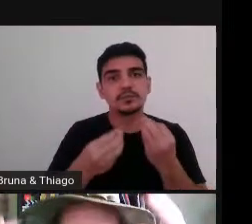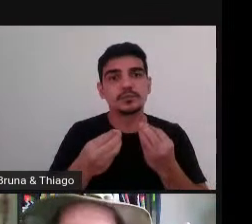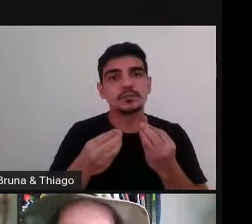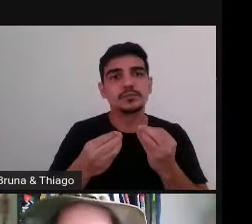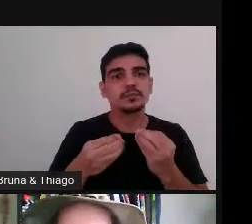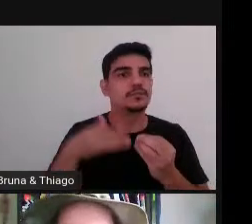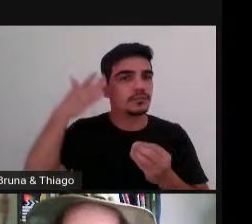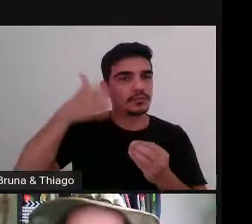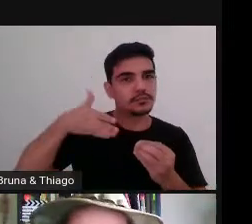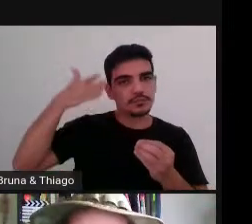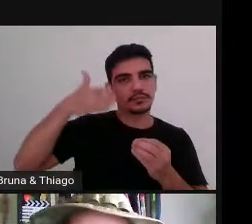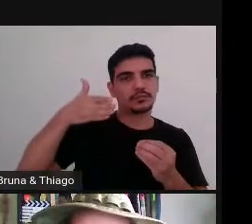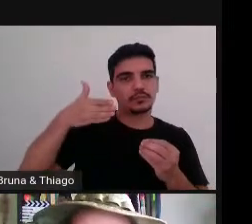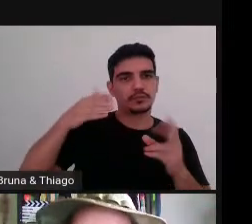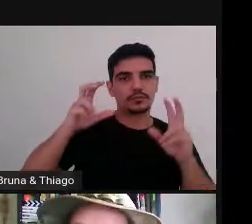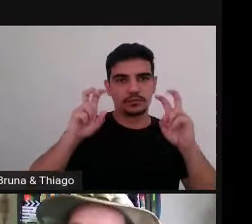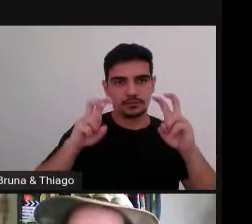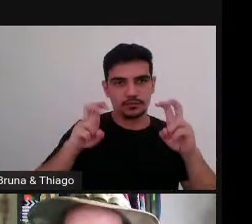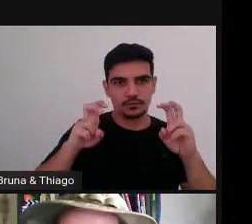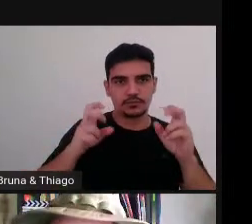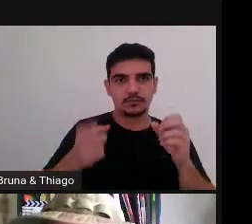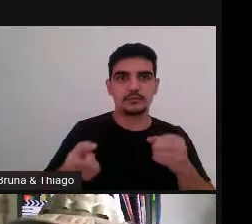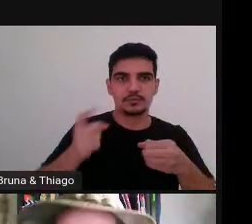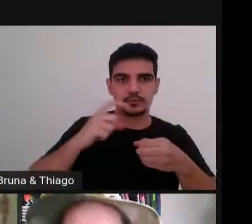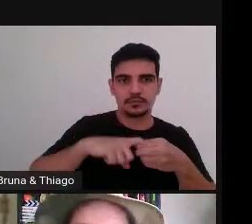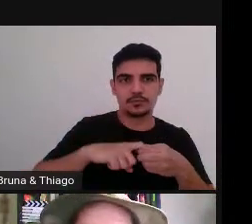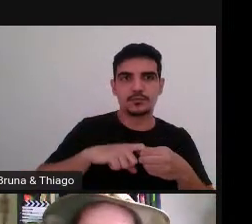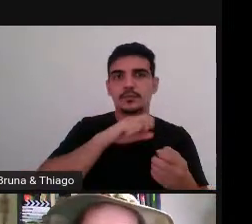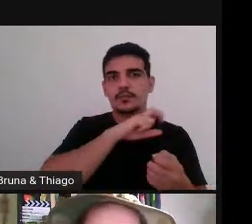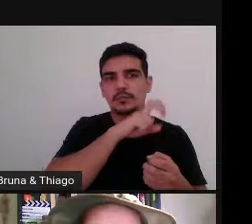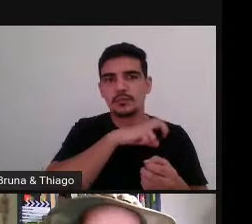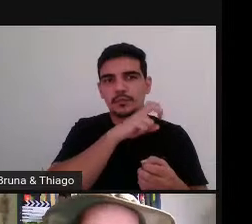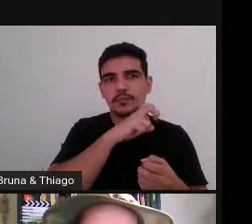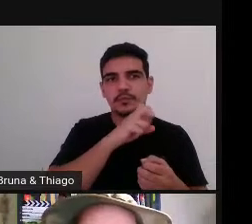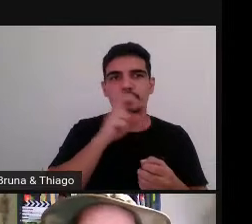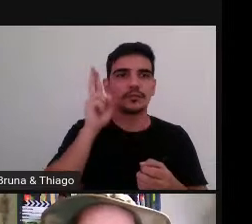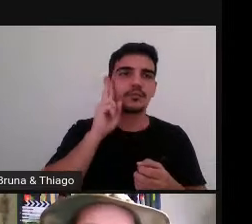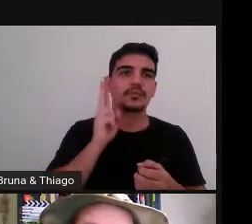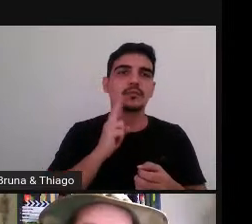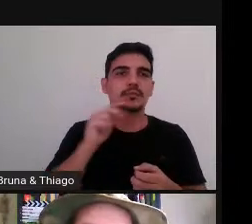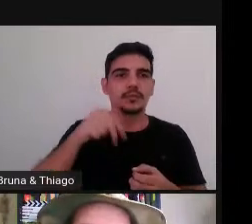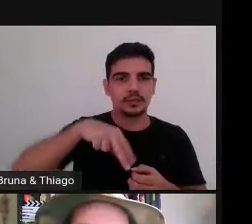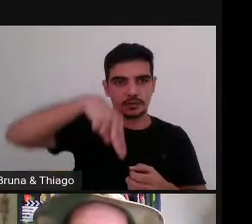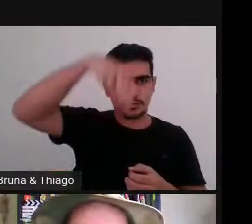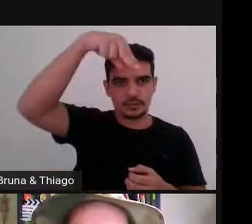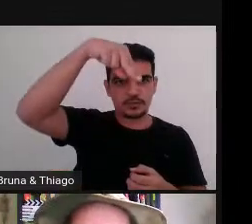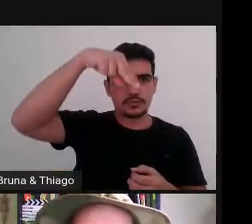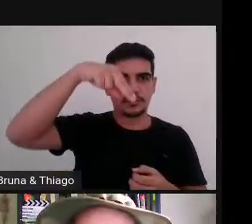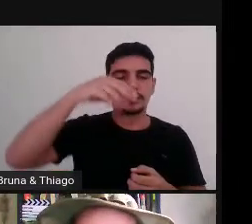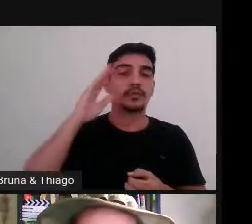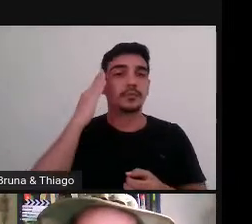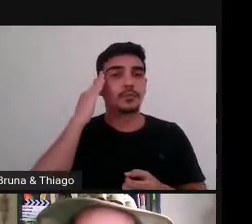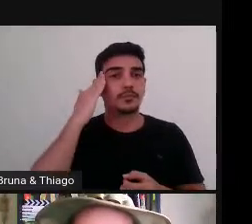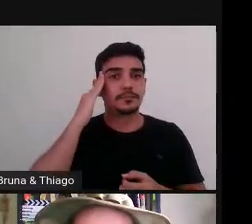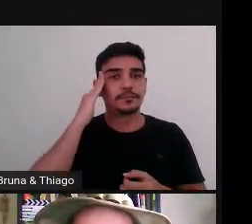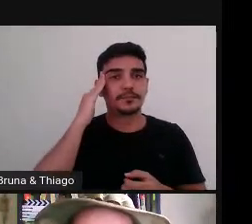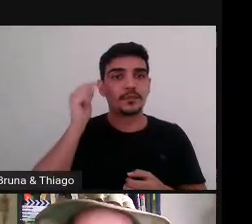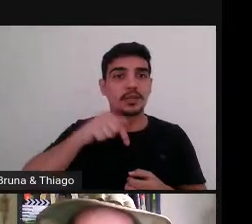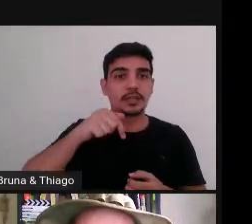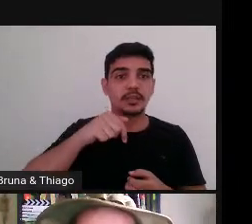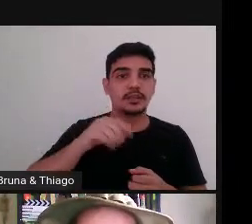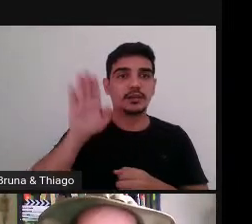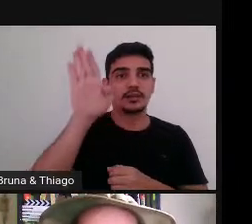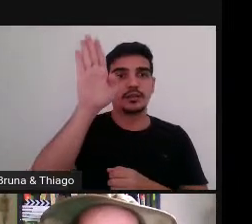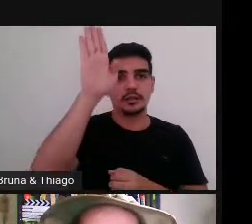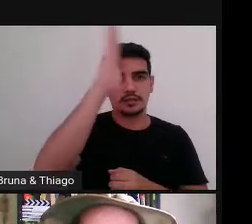palestra é voltado, né, para os animais peçonhentos, principalmente de Rondônia, né, ou da região norte, mas só para vocês terem uma ideia, no Brasil,